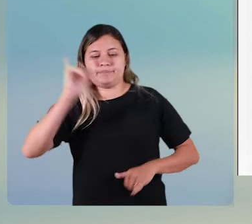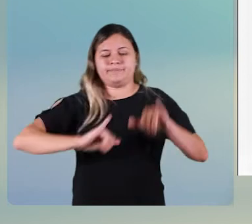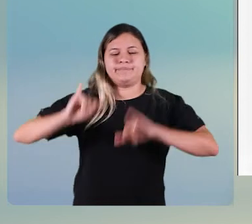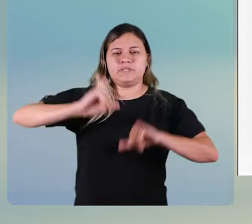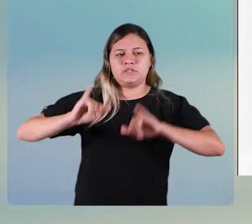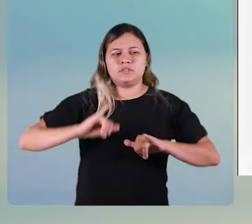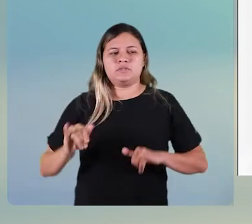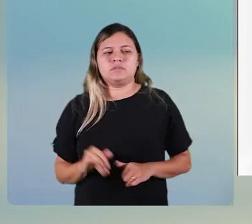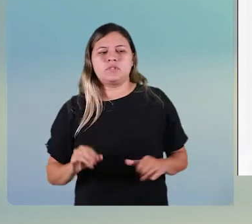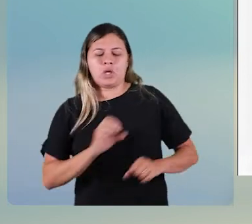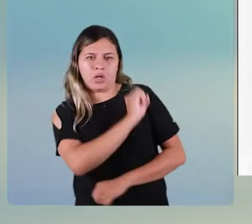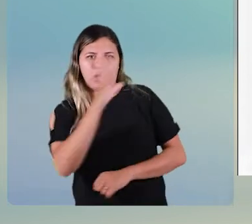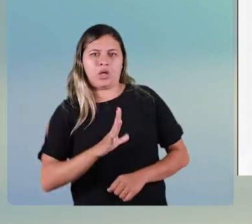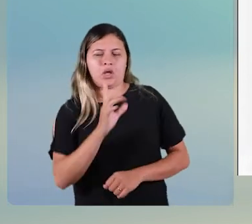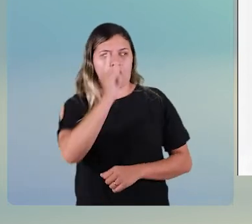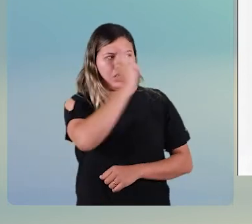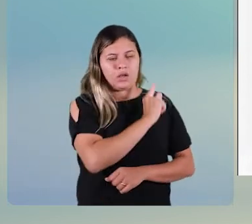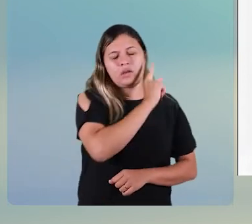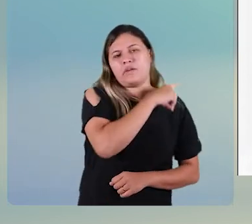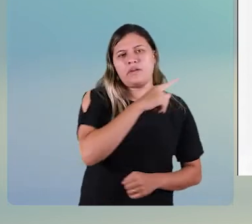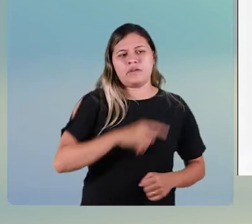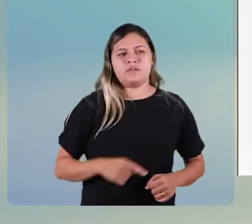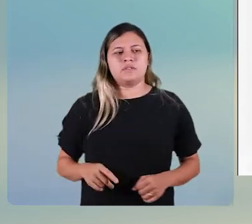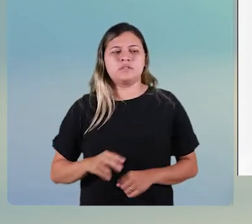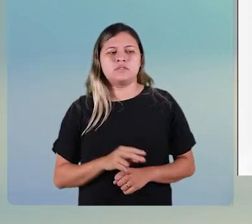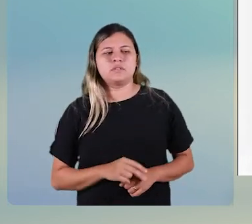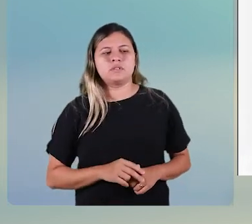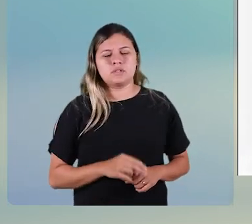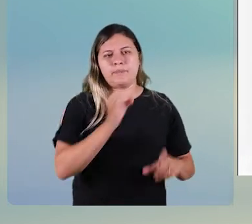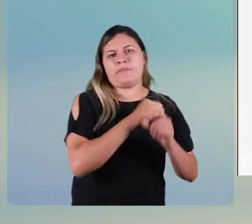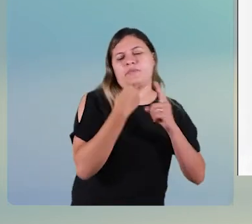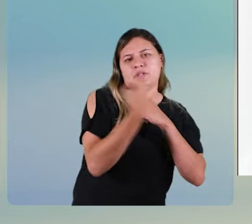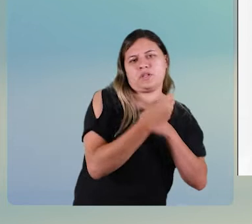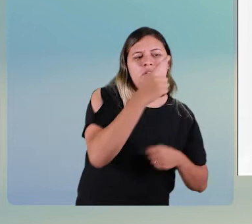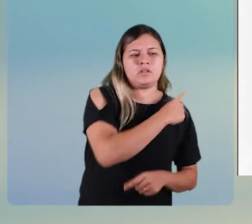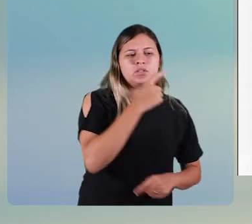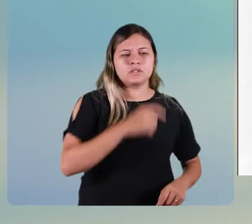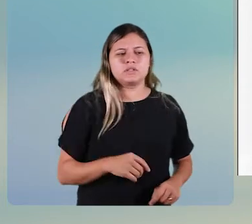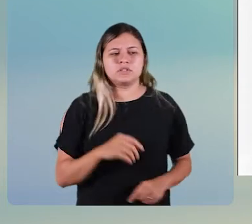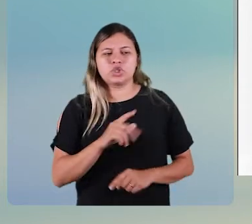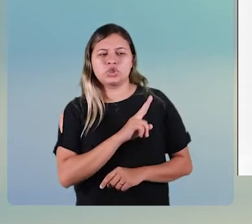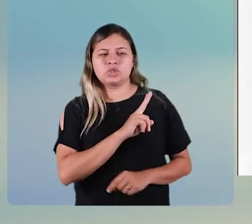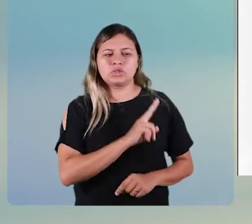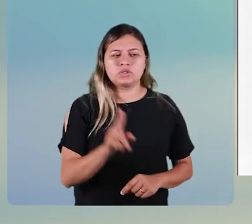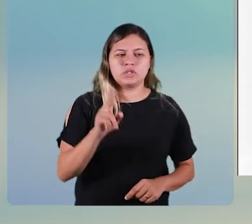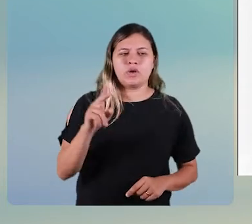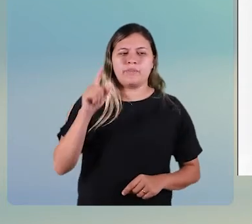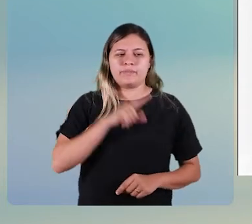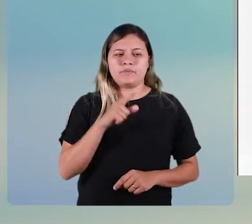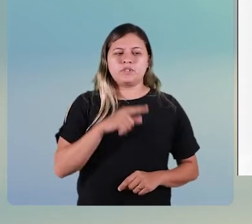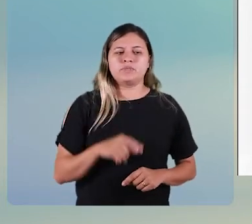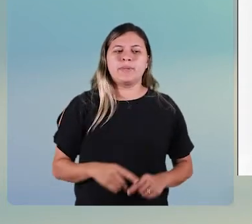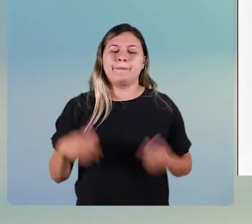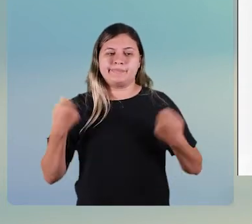de química, né, a reação envolvida na produção do biodiesel é a chamada reação de transesterificação, onde temos que ter